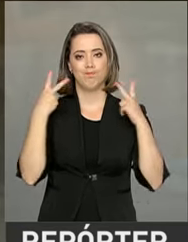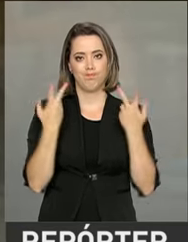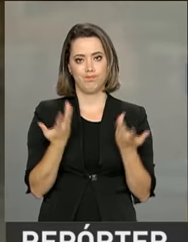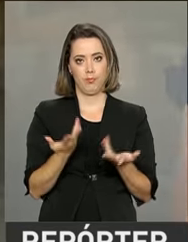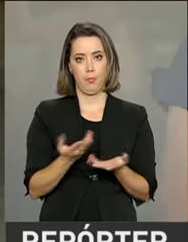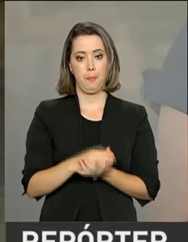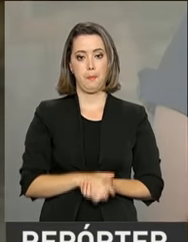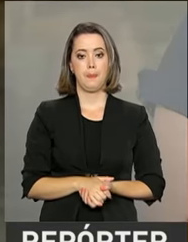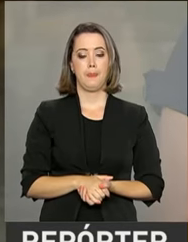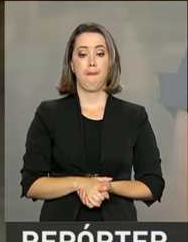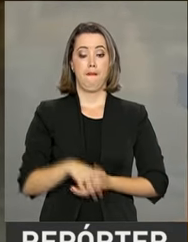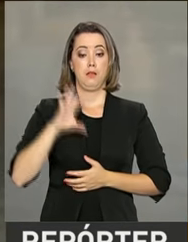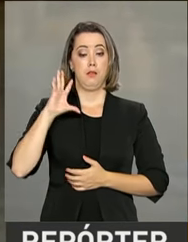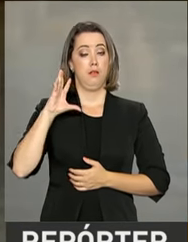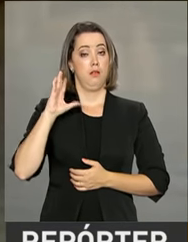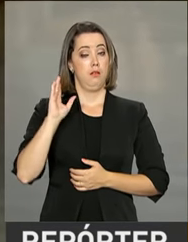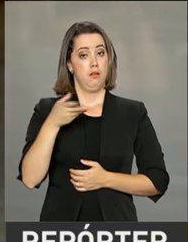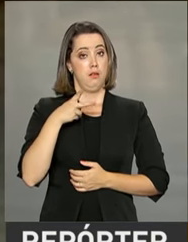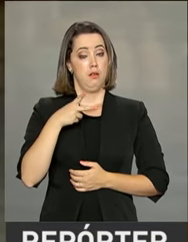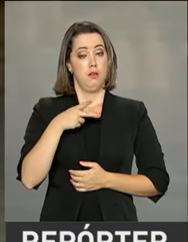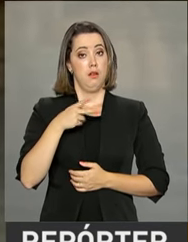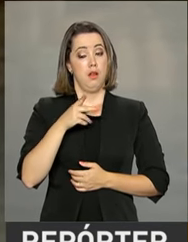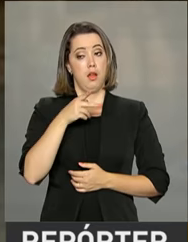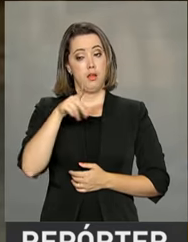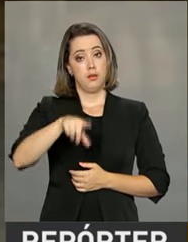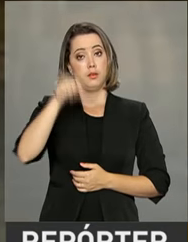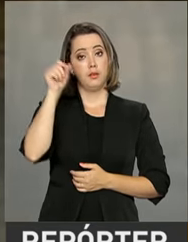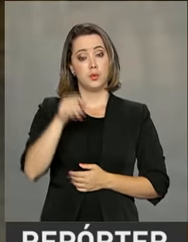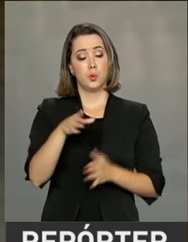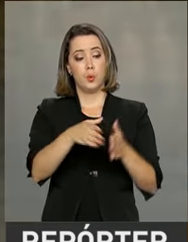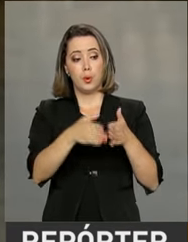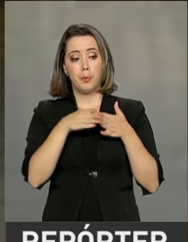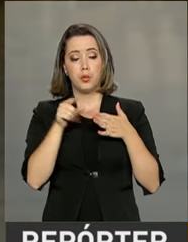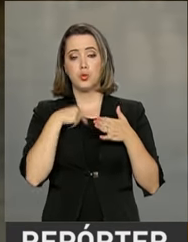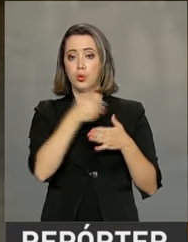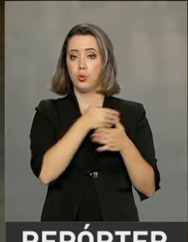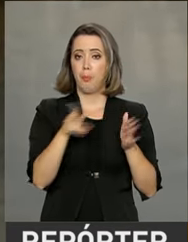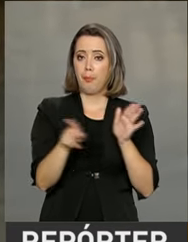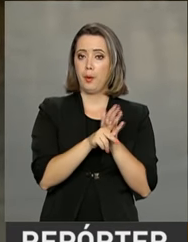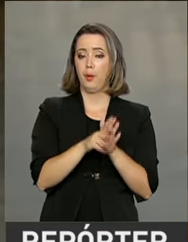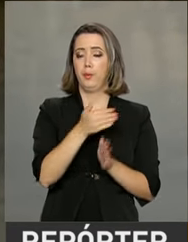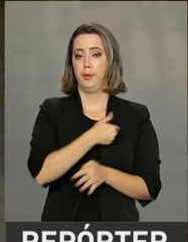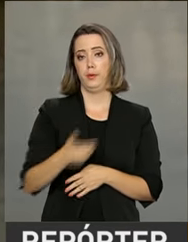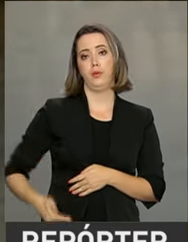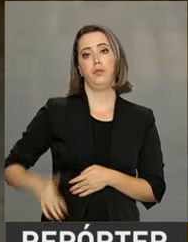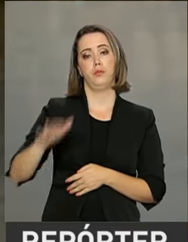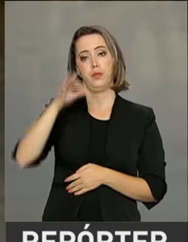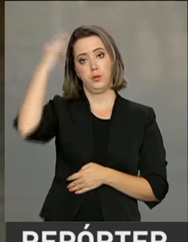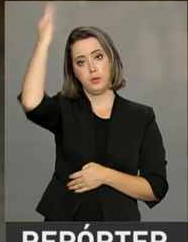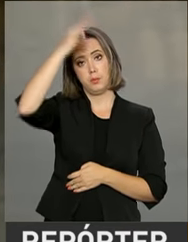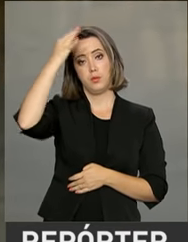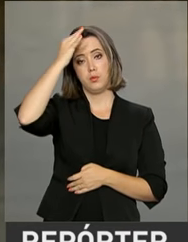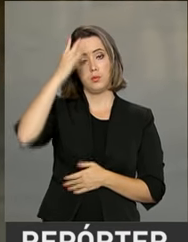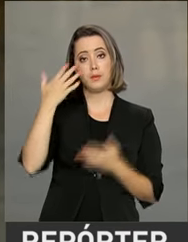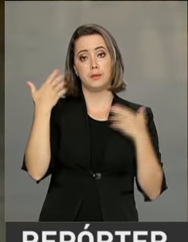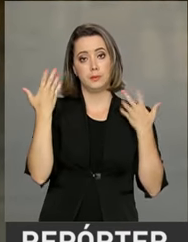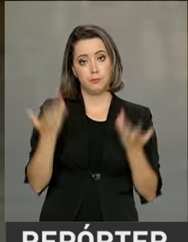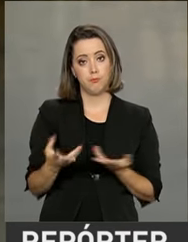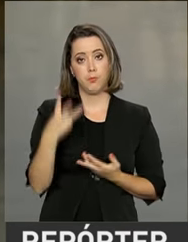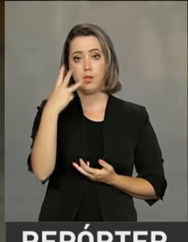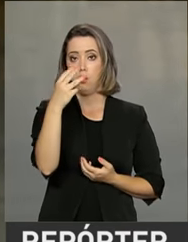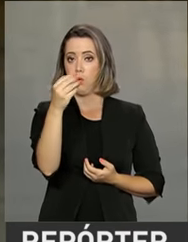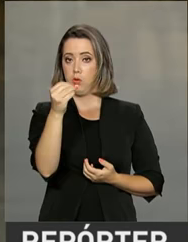todos a decisão atende a um pedido do governo do espírito santo assim a força nacional a permanecer pelos próximos 30